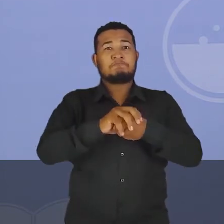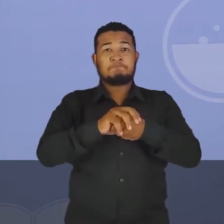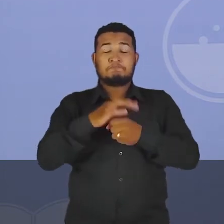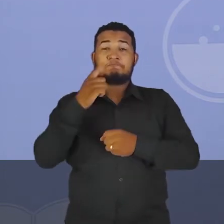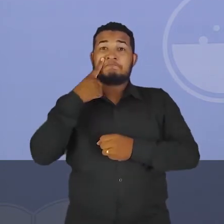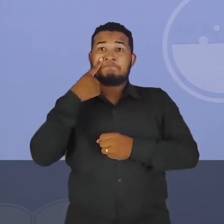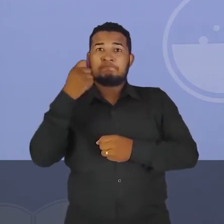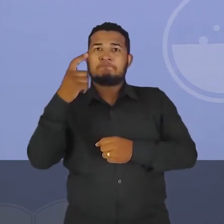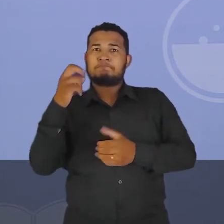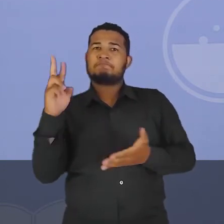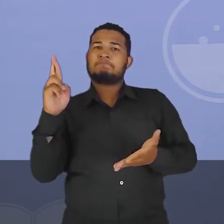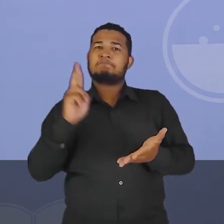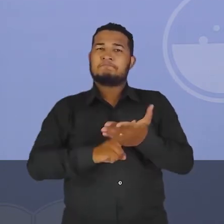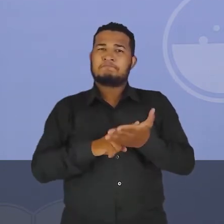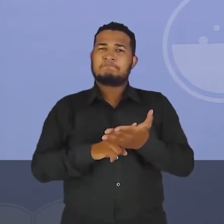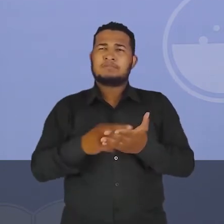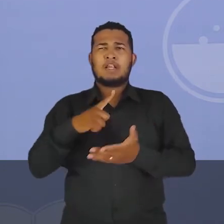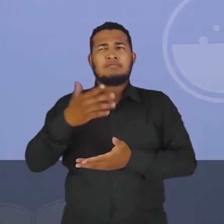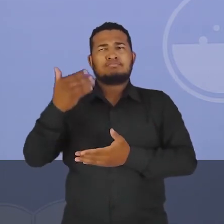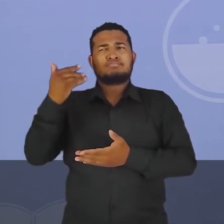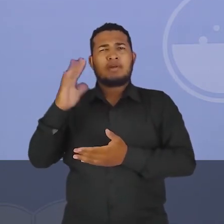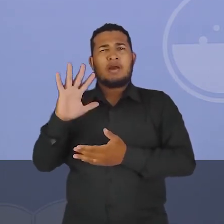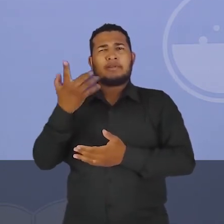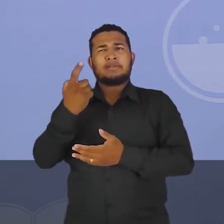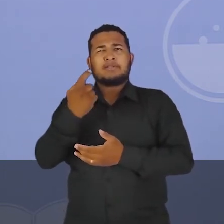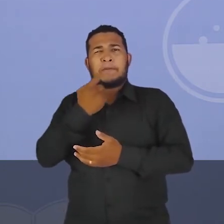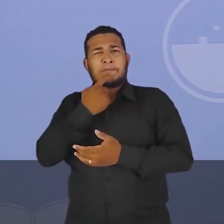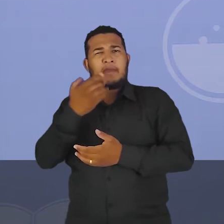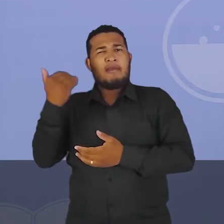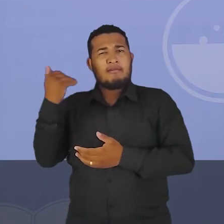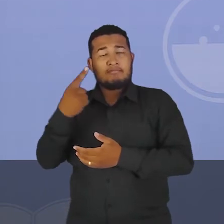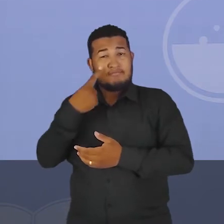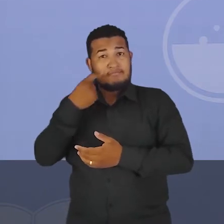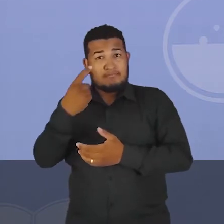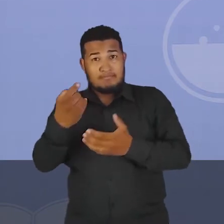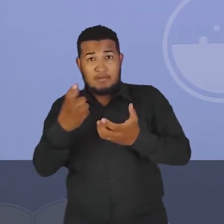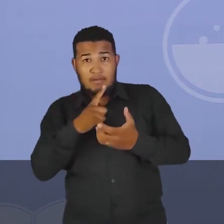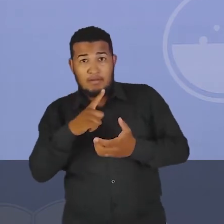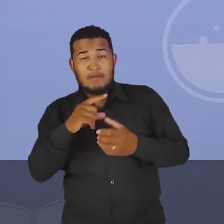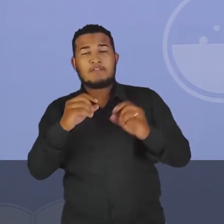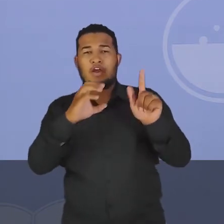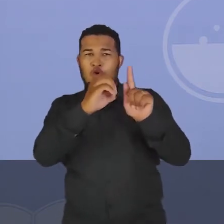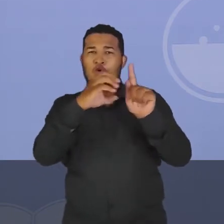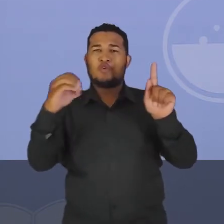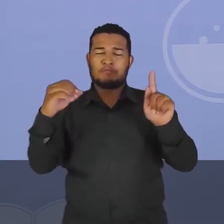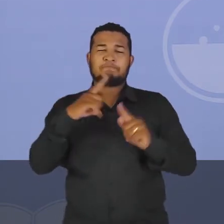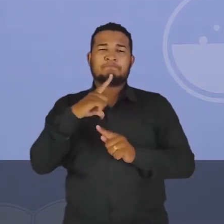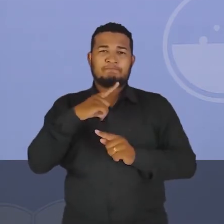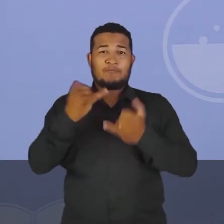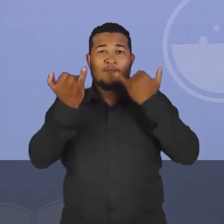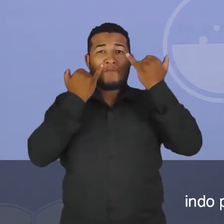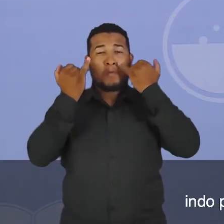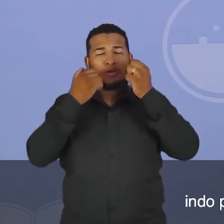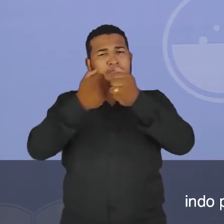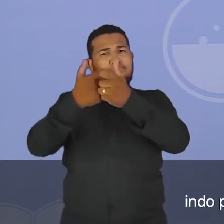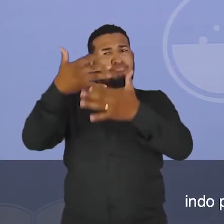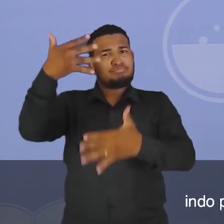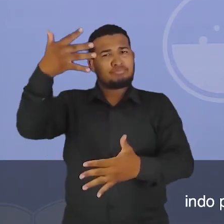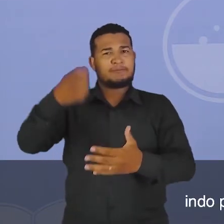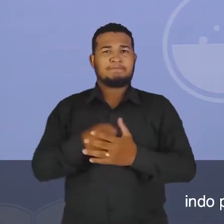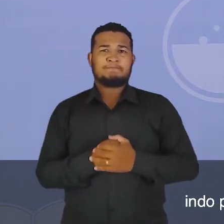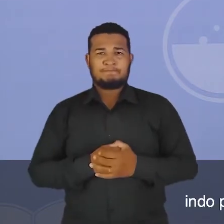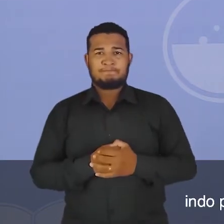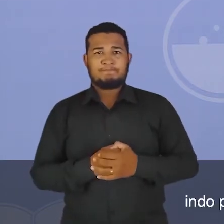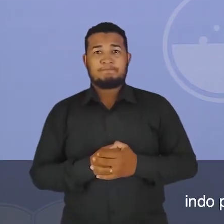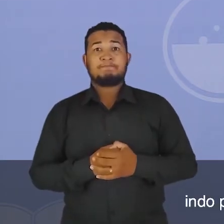registro. Tem pouco tempo que foi encontrado. Depois, quem tiver interesse, pesquisa no Google, vai achar mais informações. Pois bem, gente,